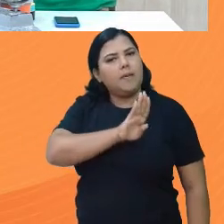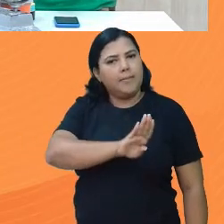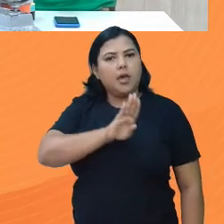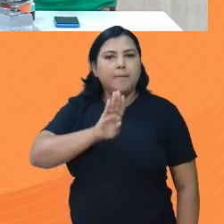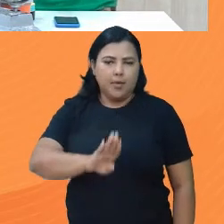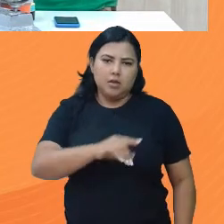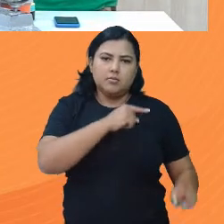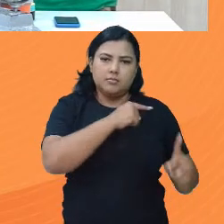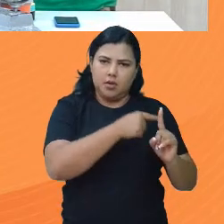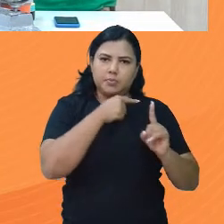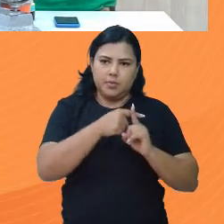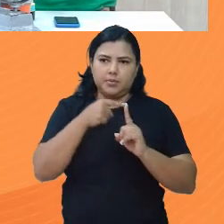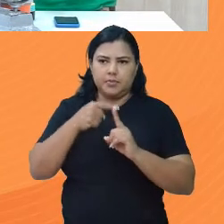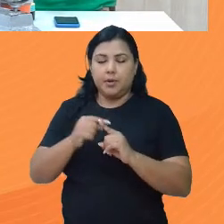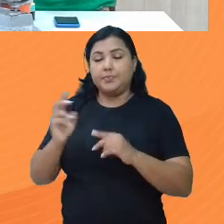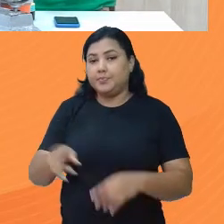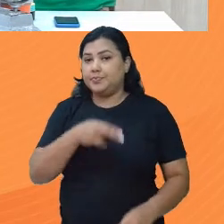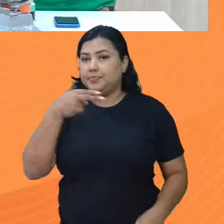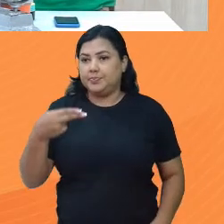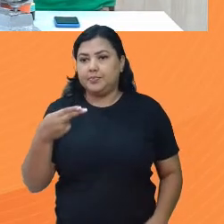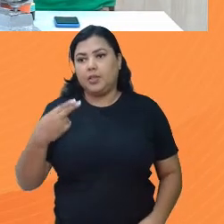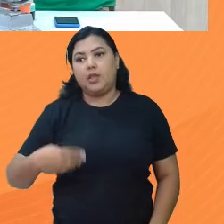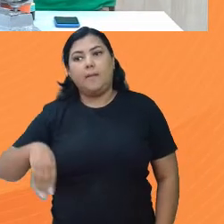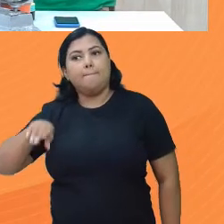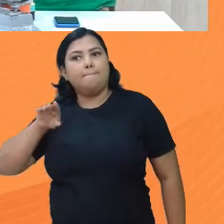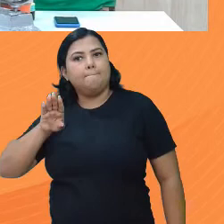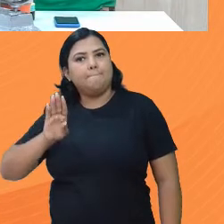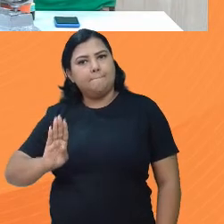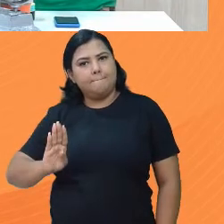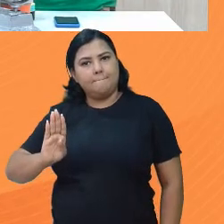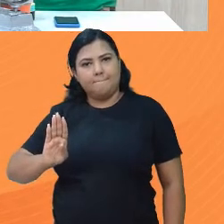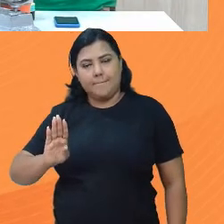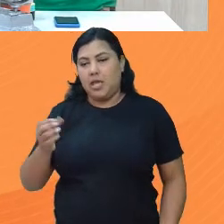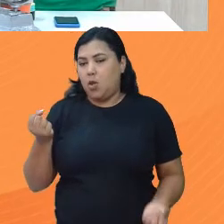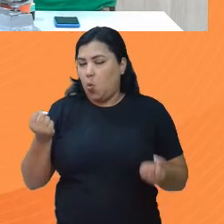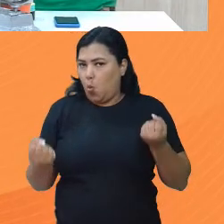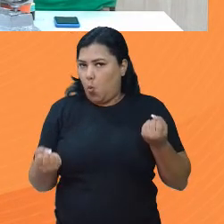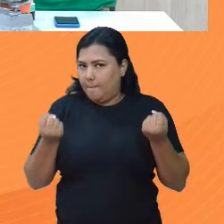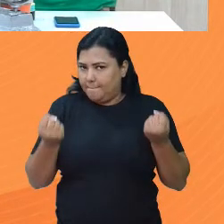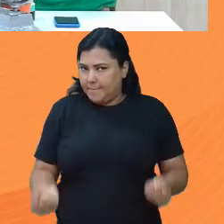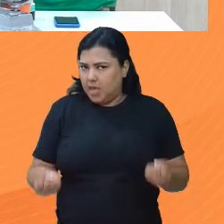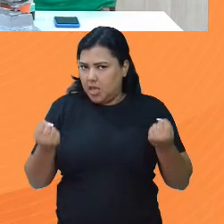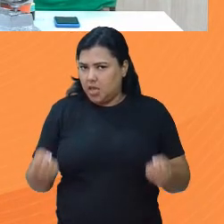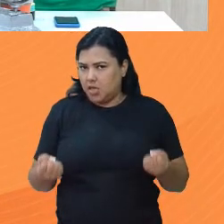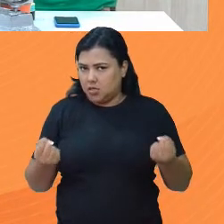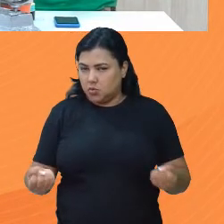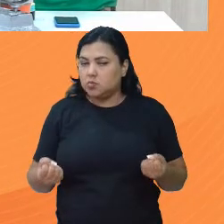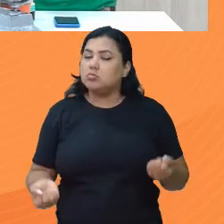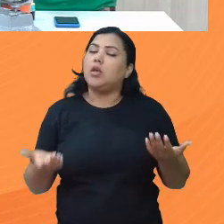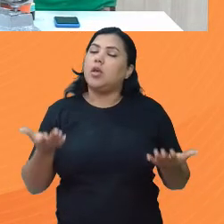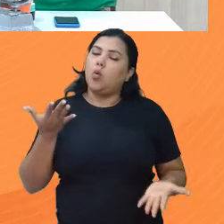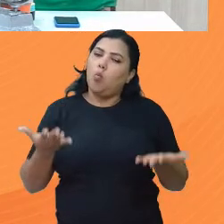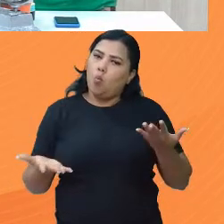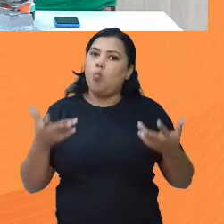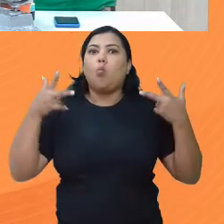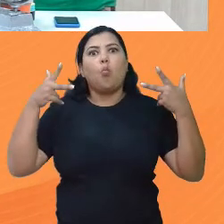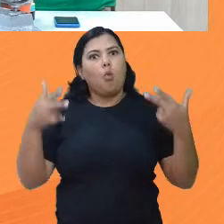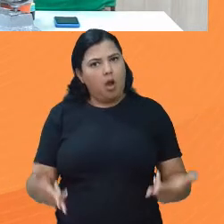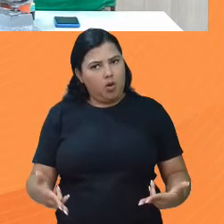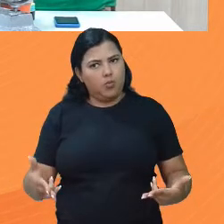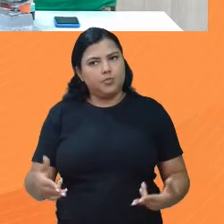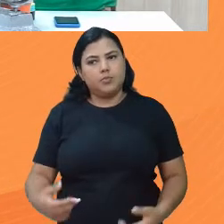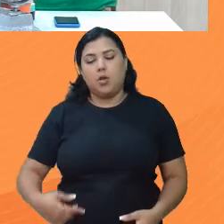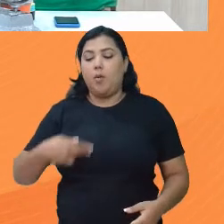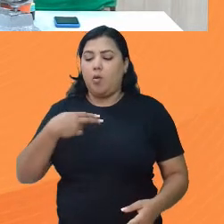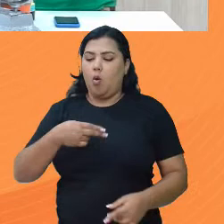letra que fosse. Do outro lado, você observa que está igual, ou seja, o equilíbrio que está sendo estabelecido é igual a